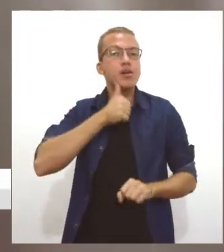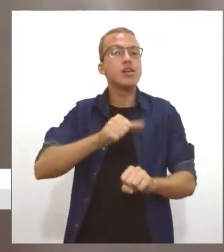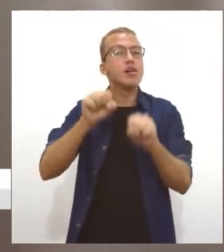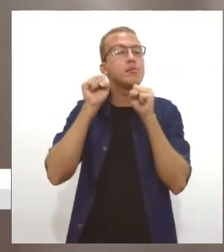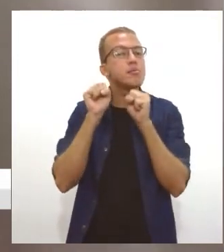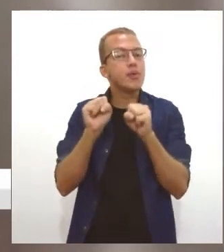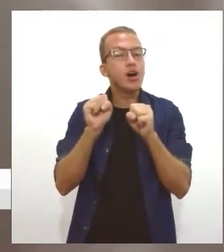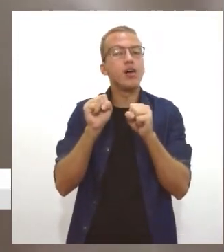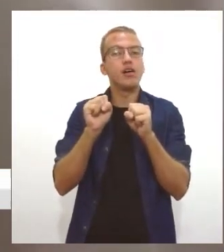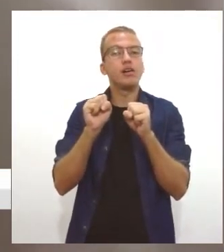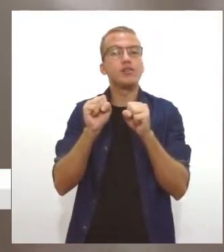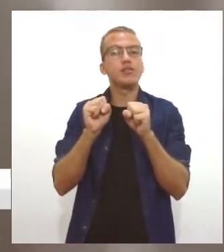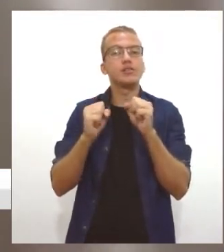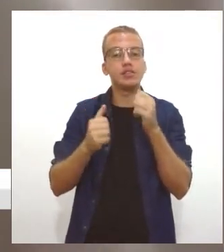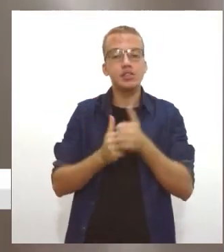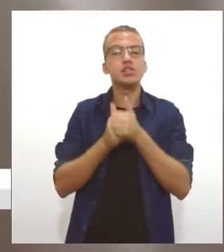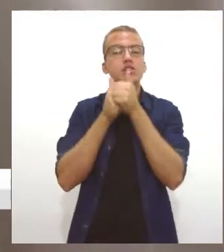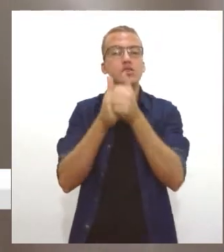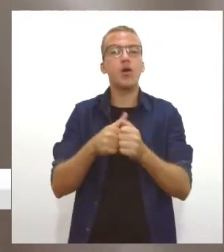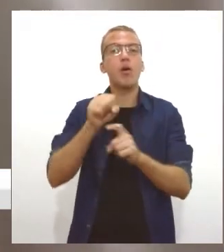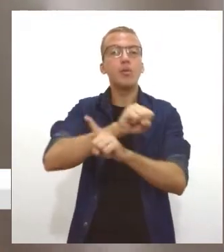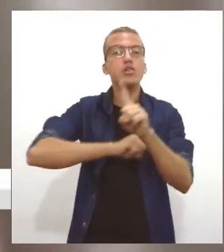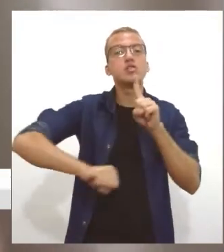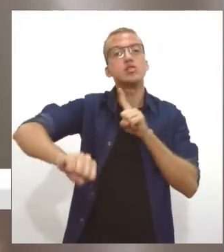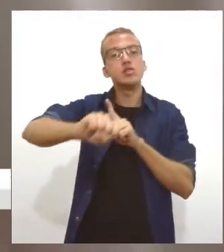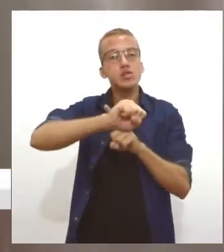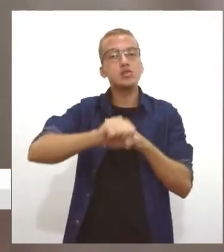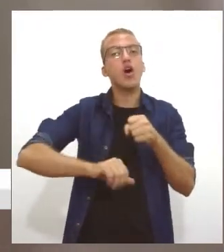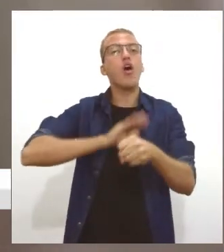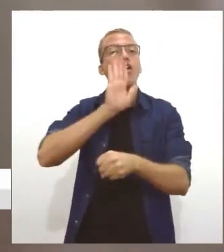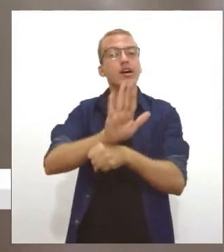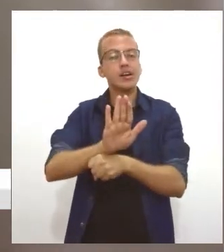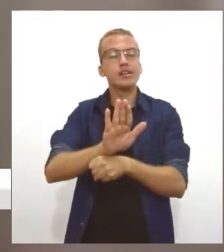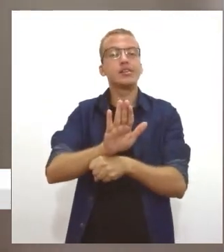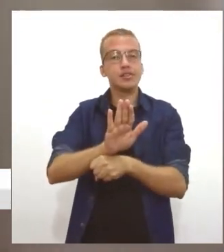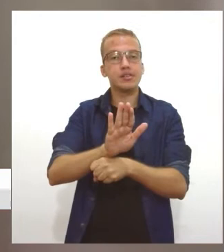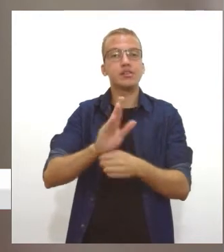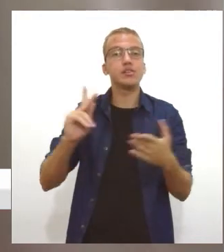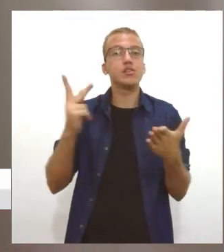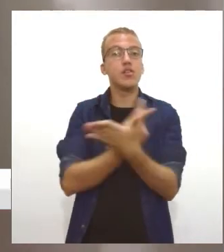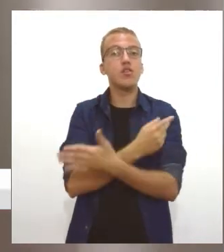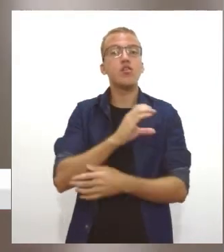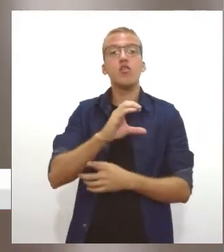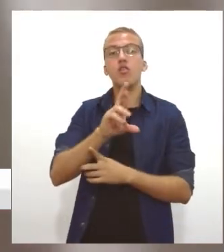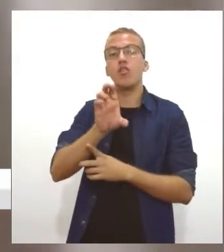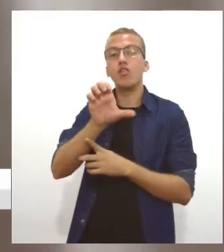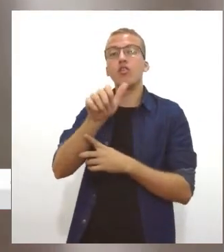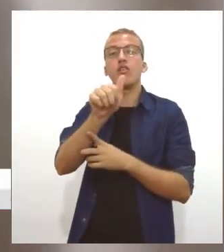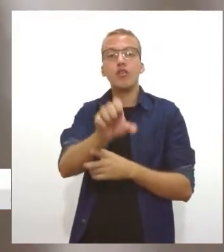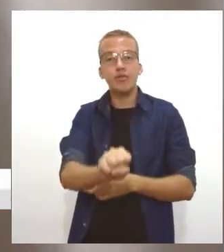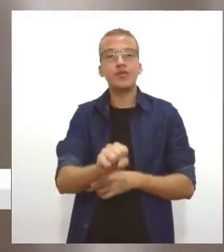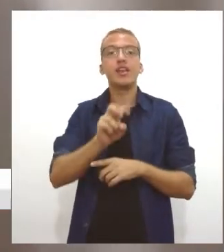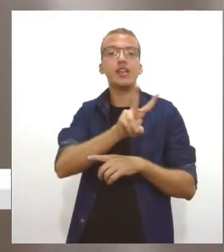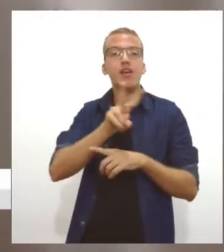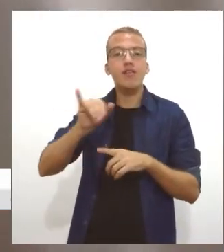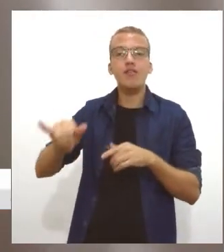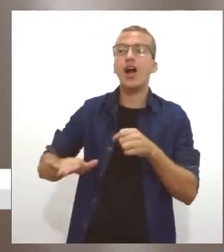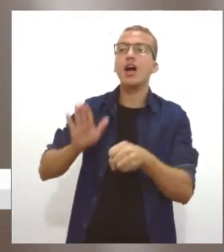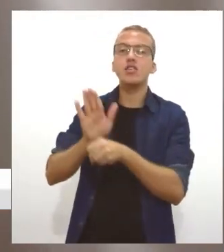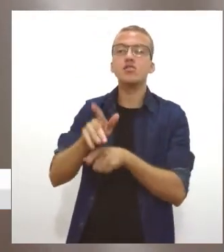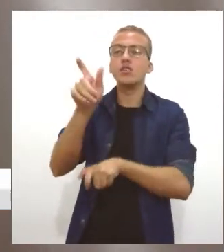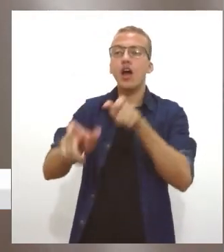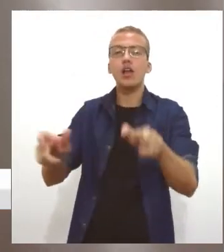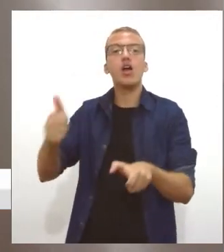dentro desse acompanhamento socioassistencial que é feito no CREAS, que faz encaminhamento ali ao mercado de trabalho, que hoje a nossa